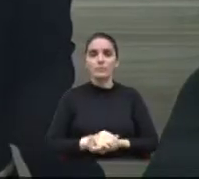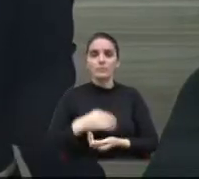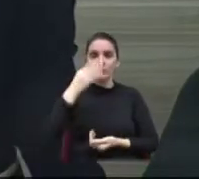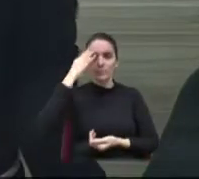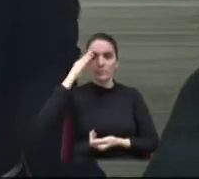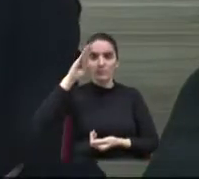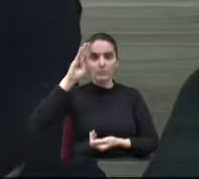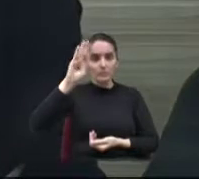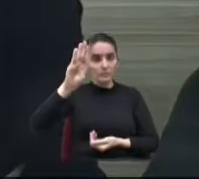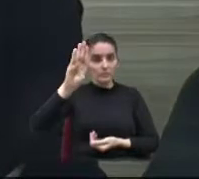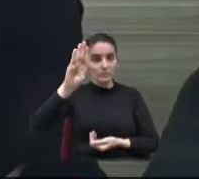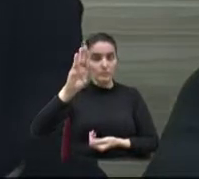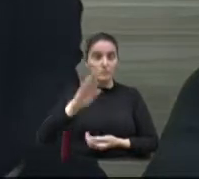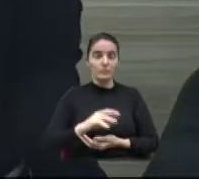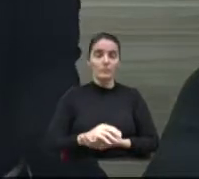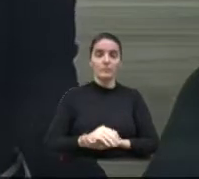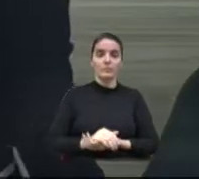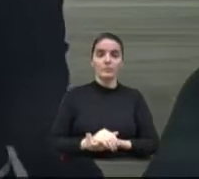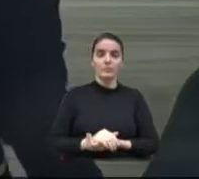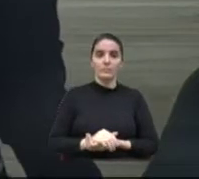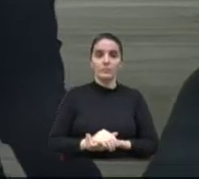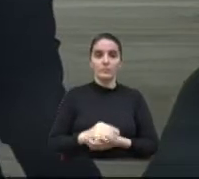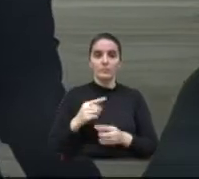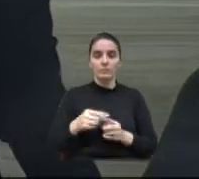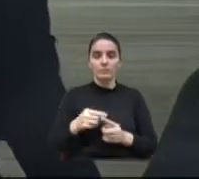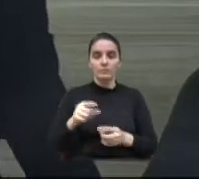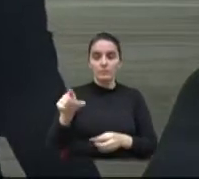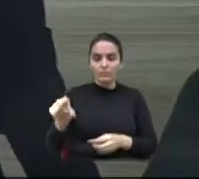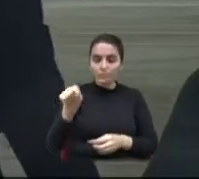principalmente pela escolha do nome.